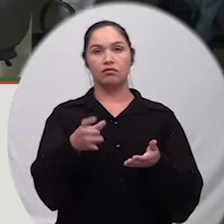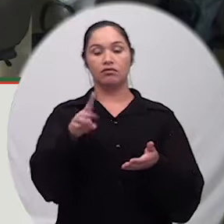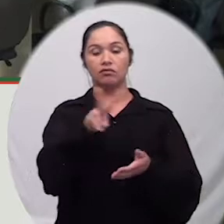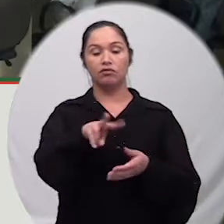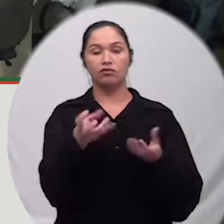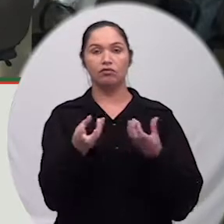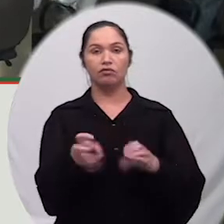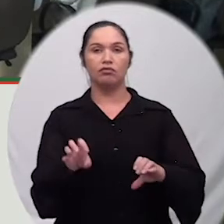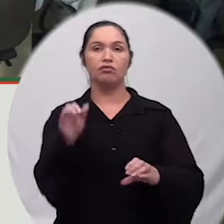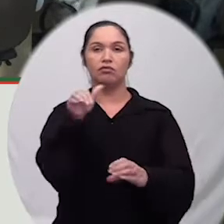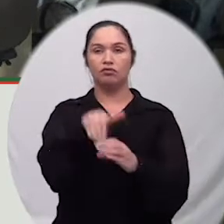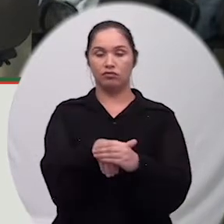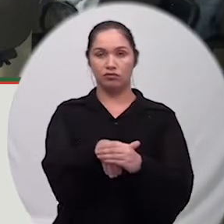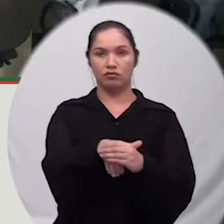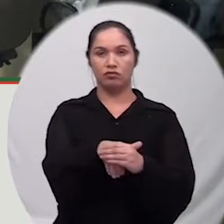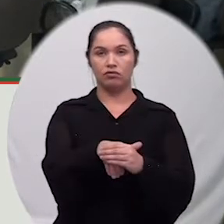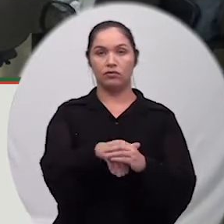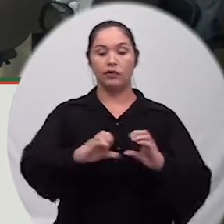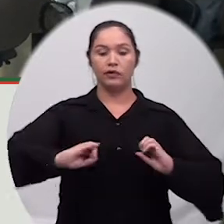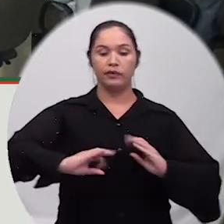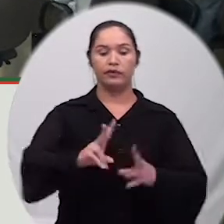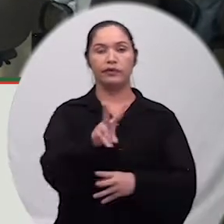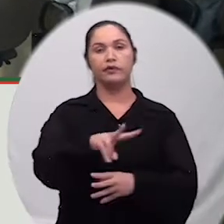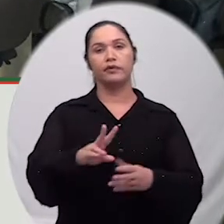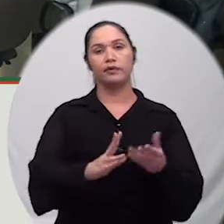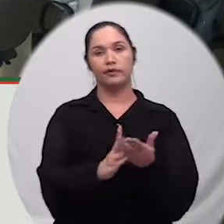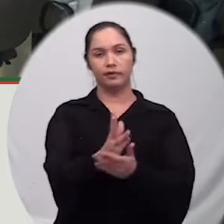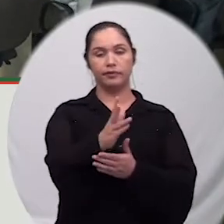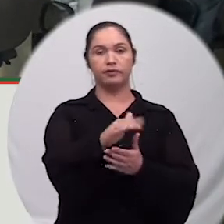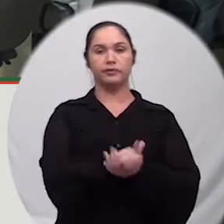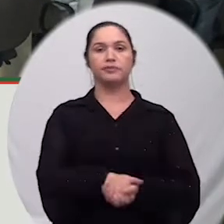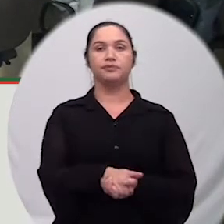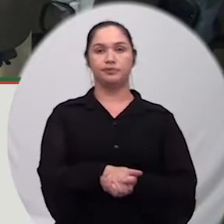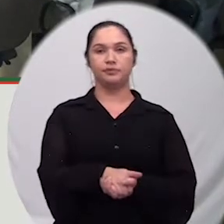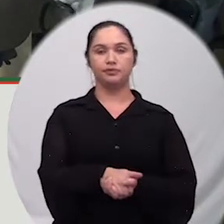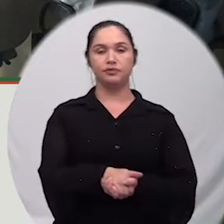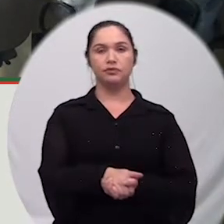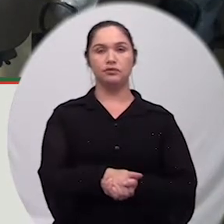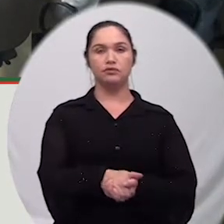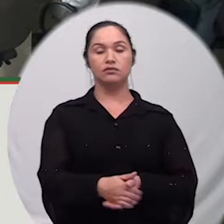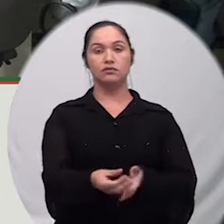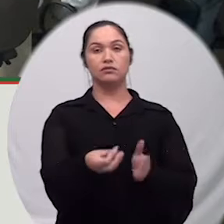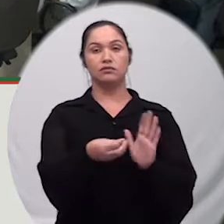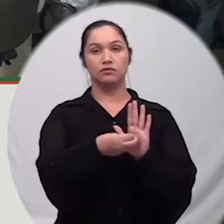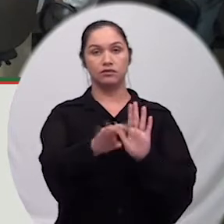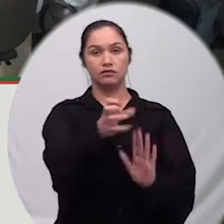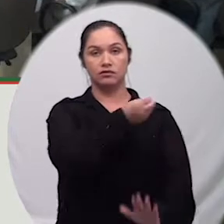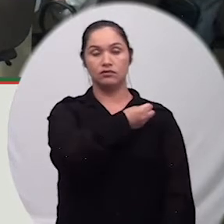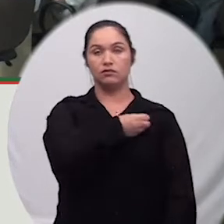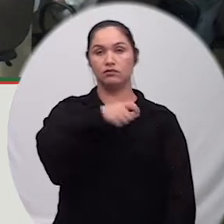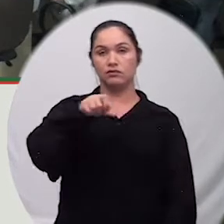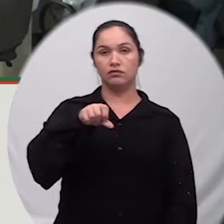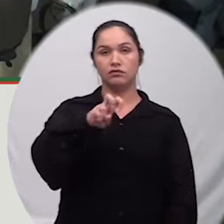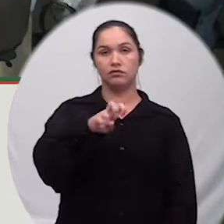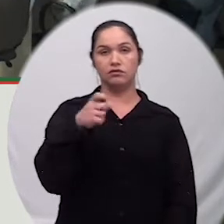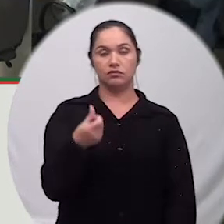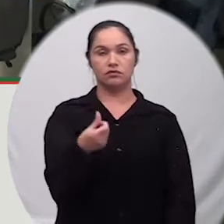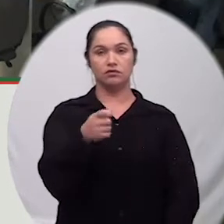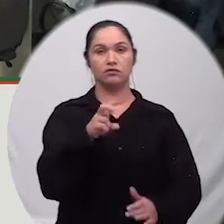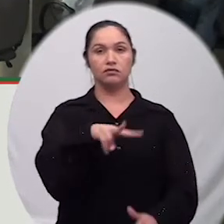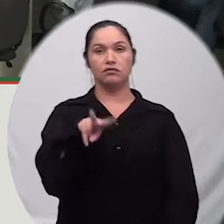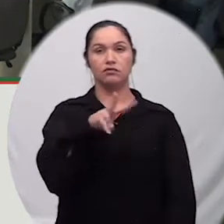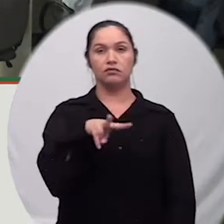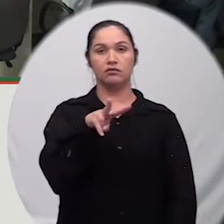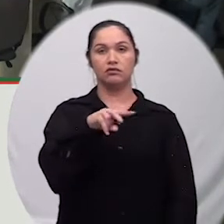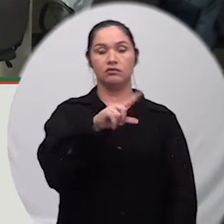manifestam, favorável permaneça como estão. Aprovado por unanimidade. Indicação número 956/18,